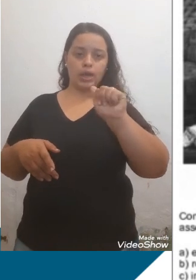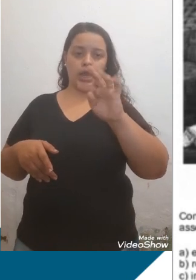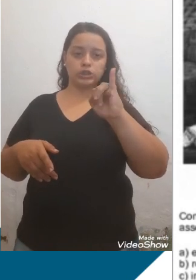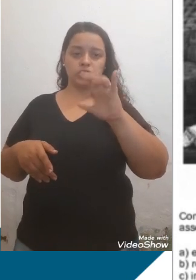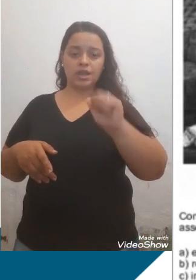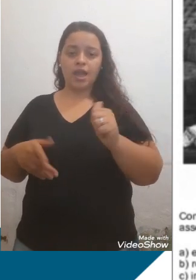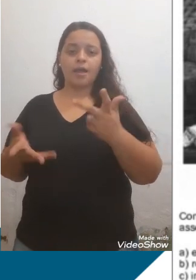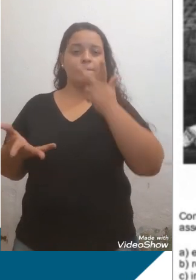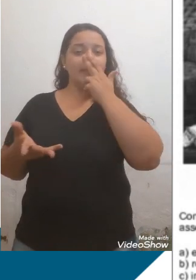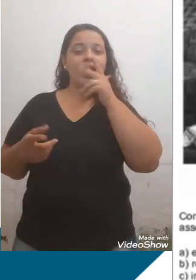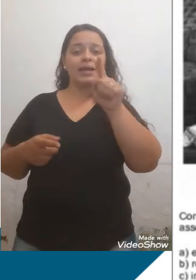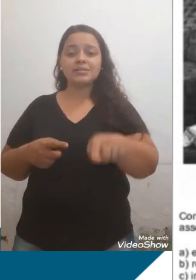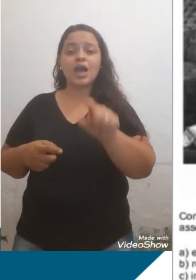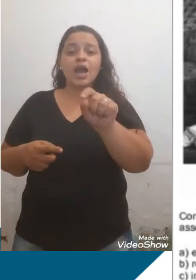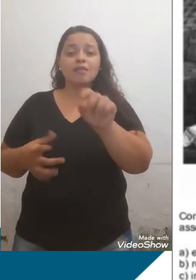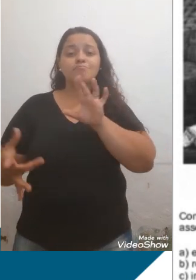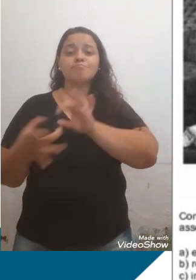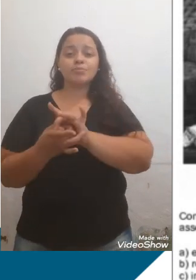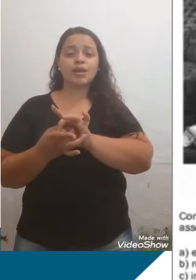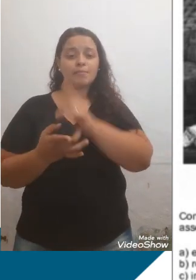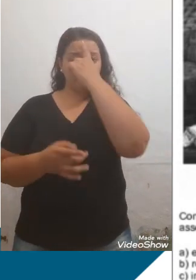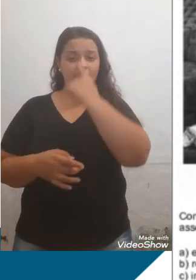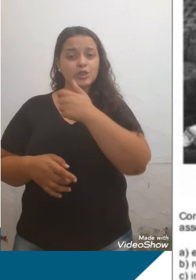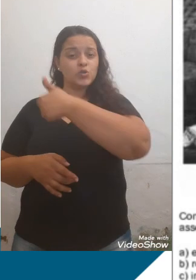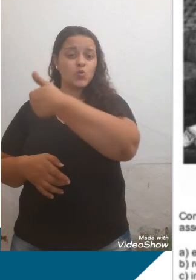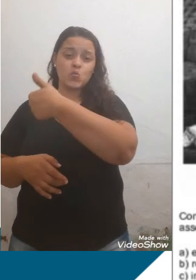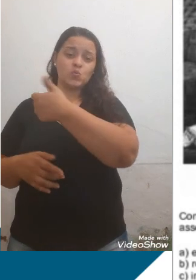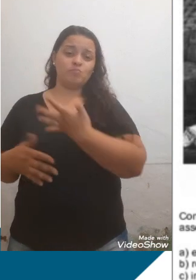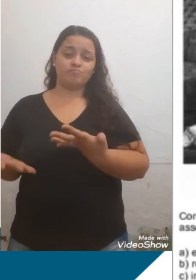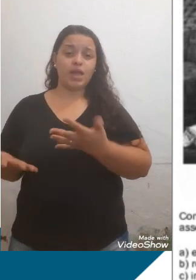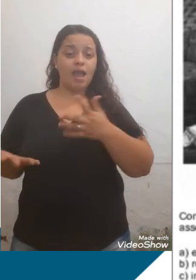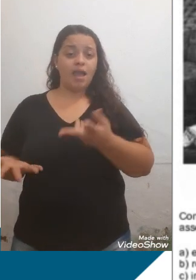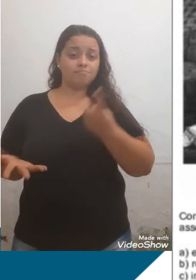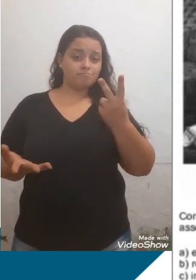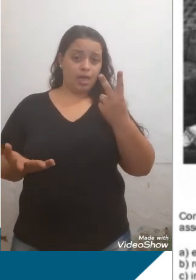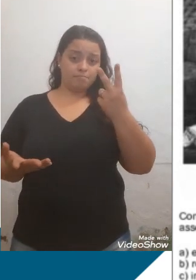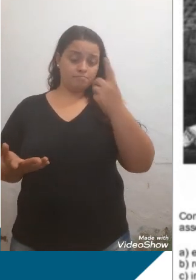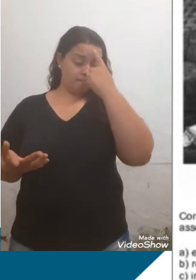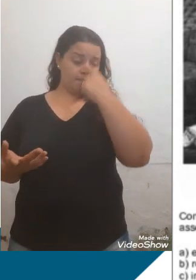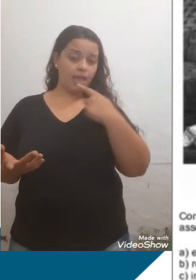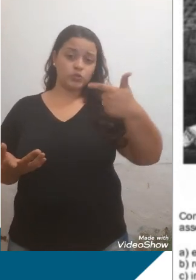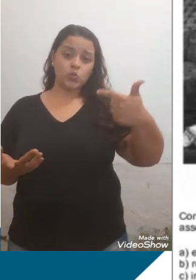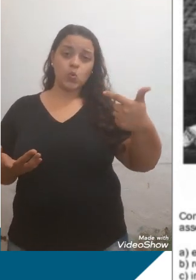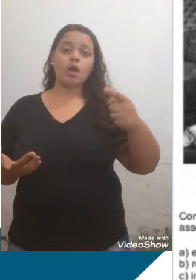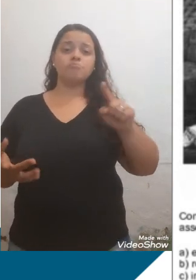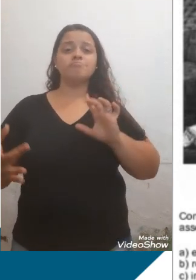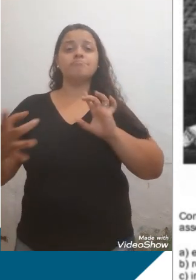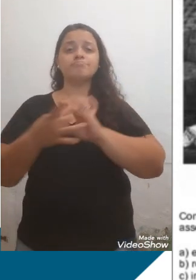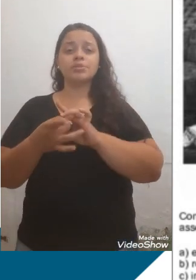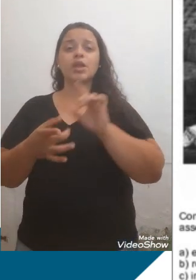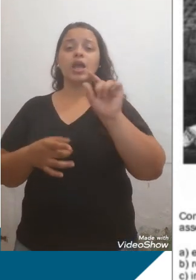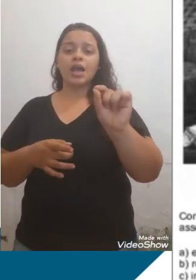na representação da figura 1. Então, a figura 2, ela se encaixa na